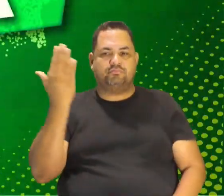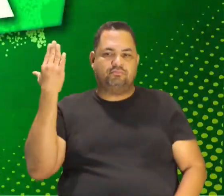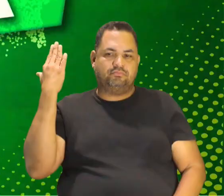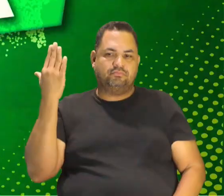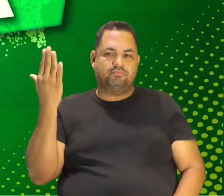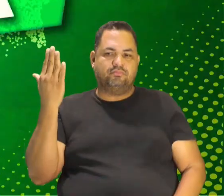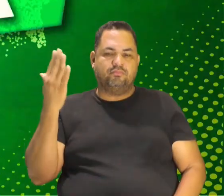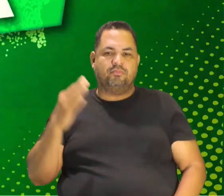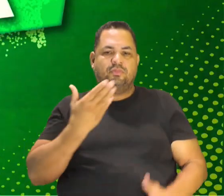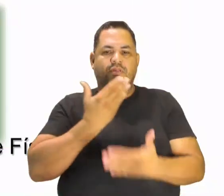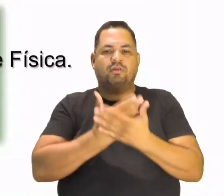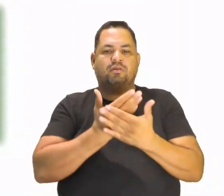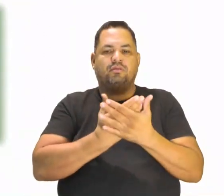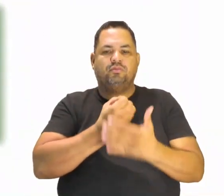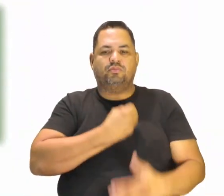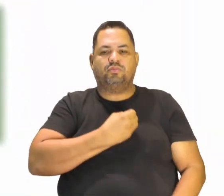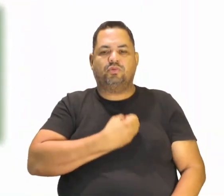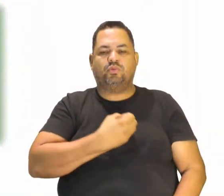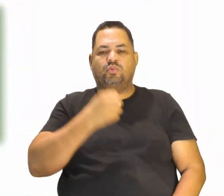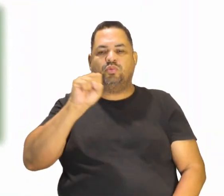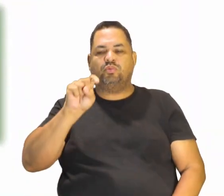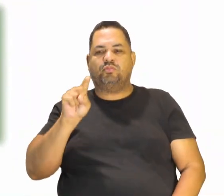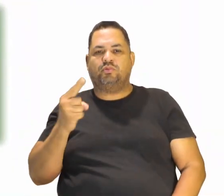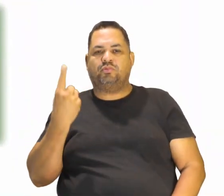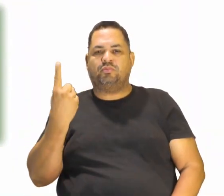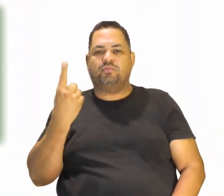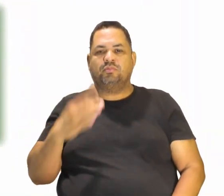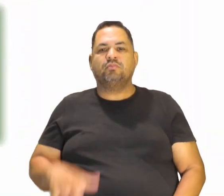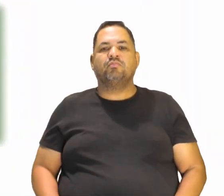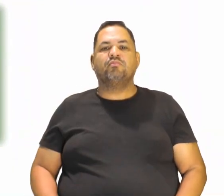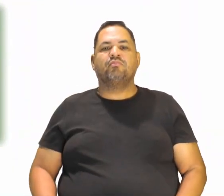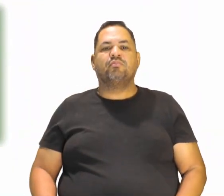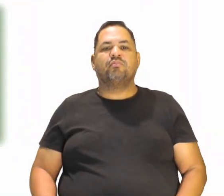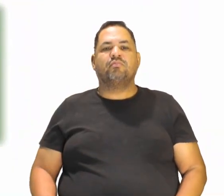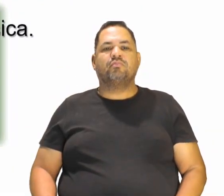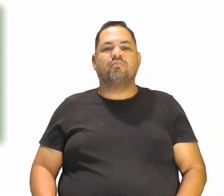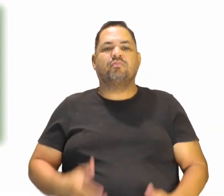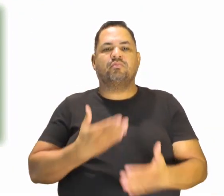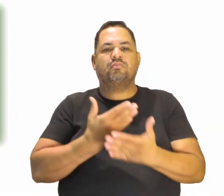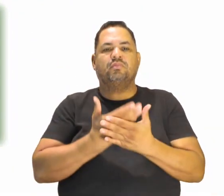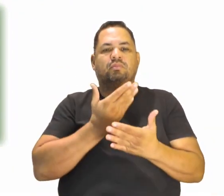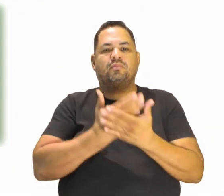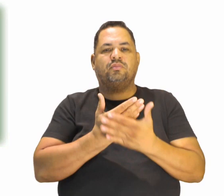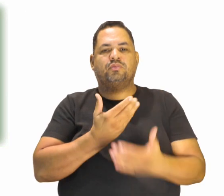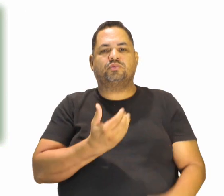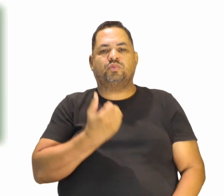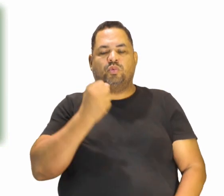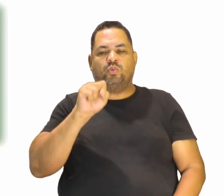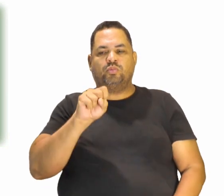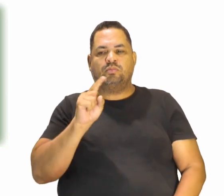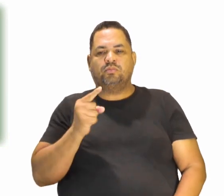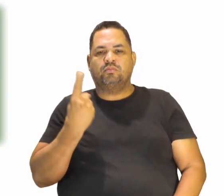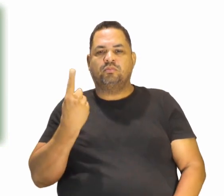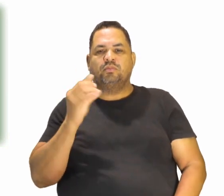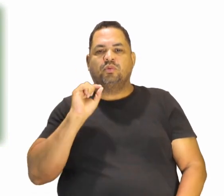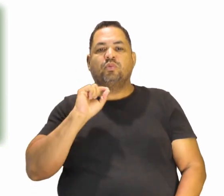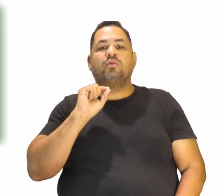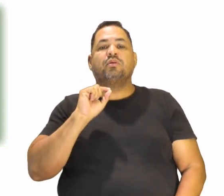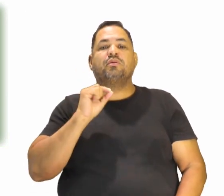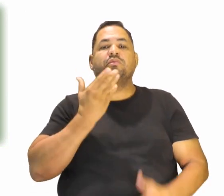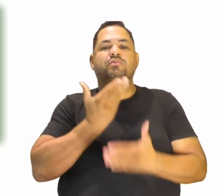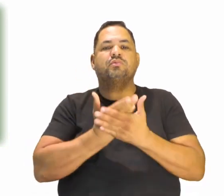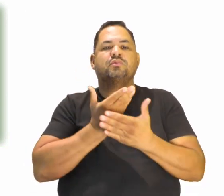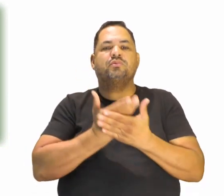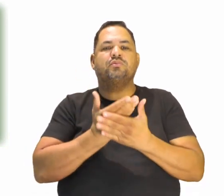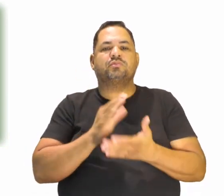aula 8.1. Então, nós veremos aqui, nessa aula 8.1, o que, Prof. Iris?